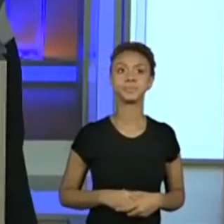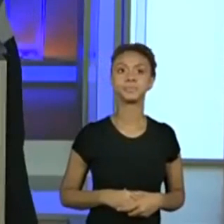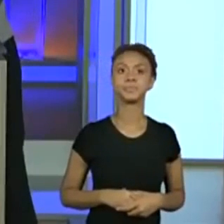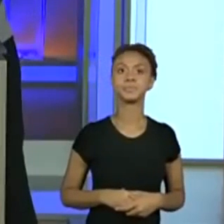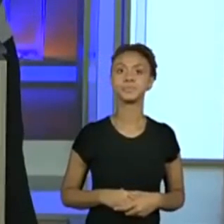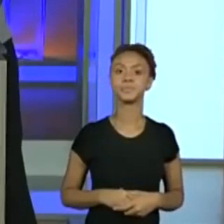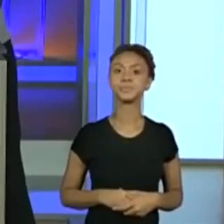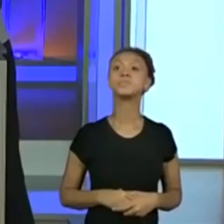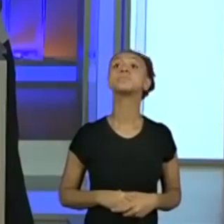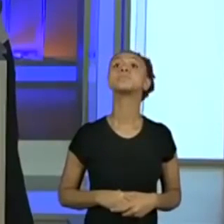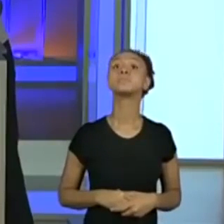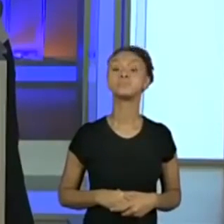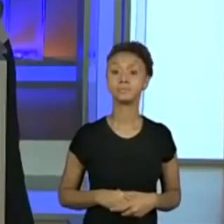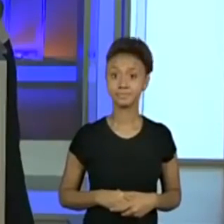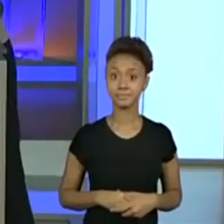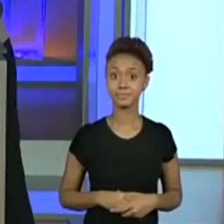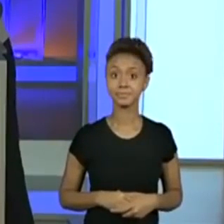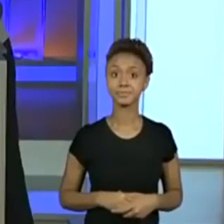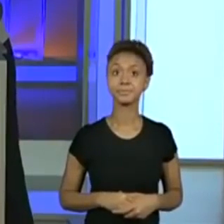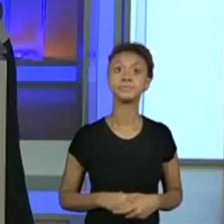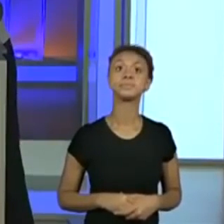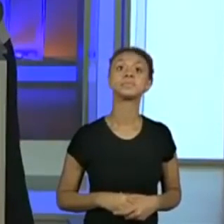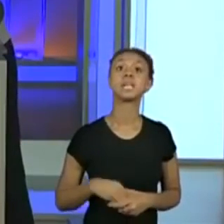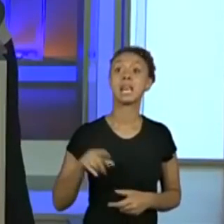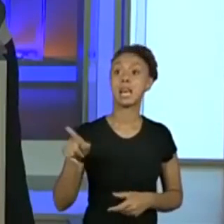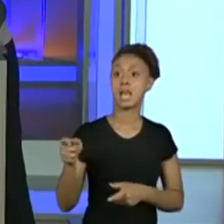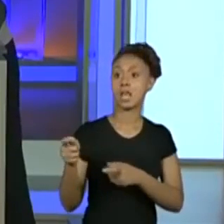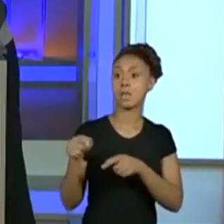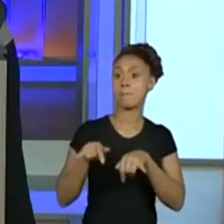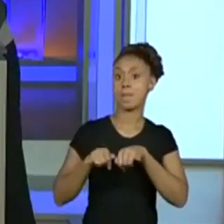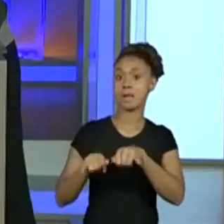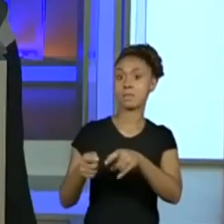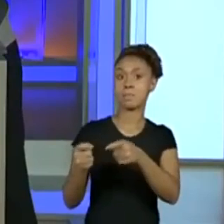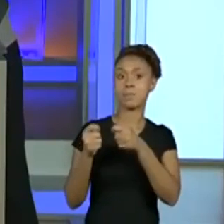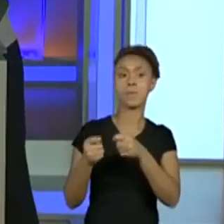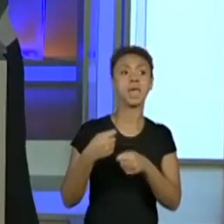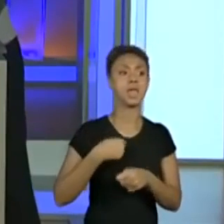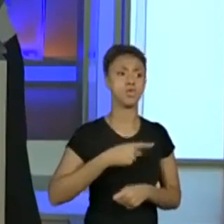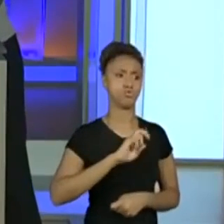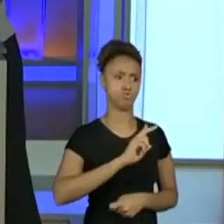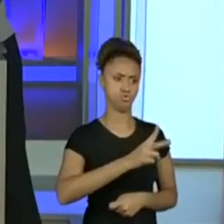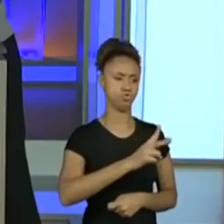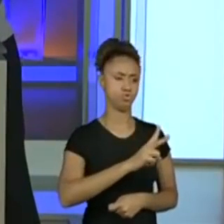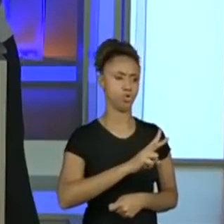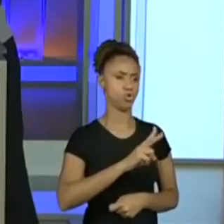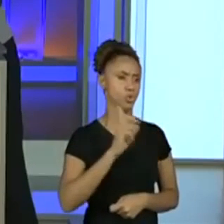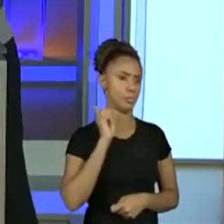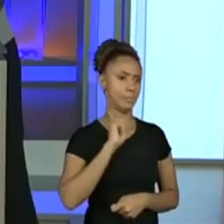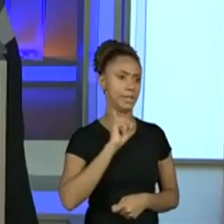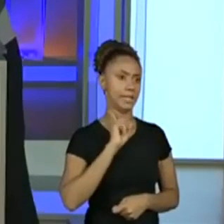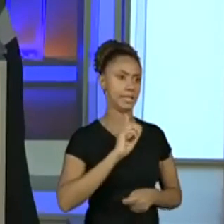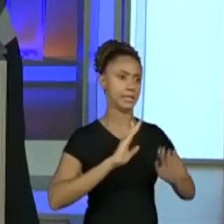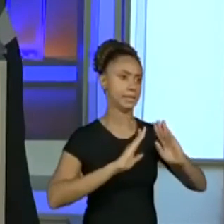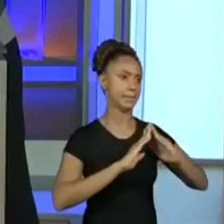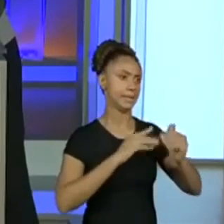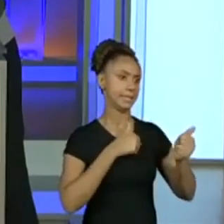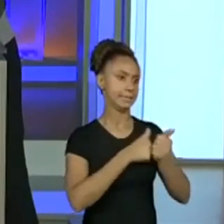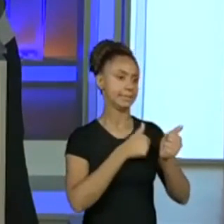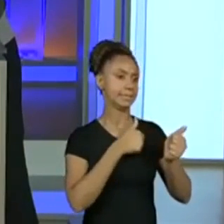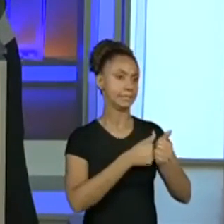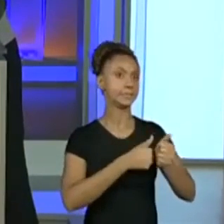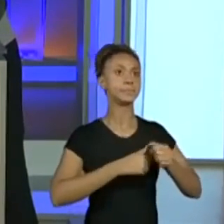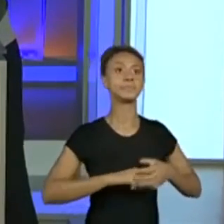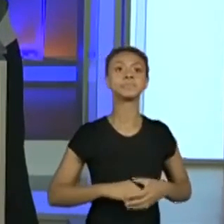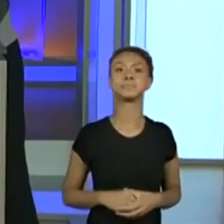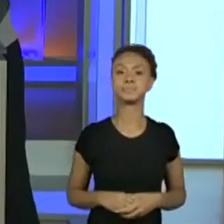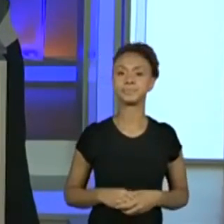só. O molho de tomate no Poupe Bem e eu vou continuar no Mineirinho. Está mais próximo aqui da minha